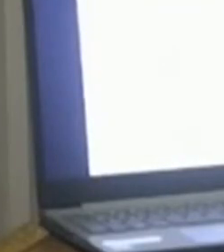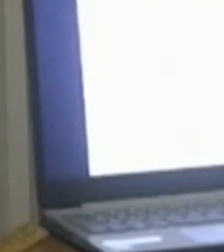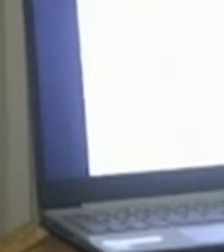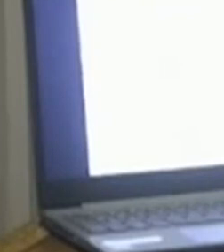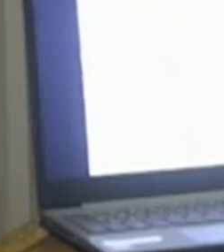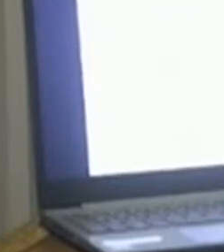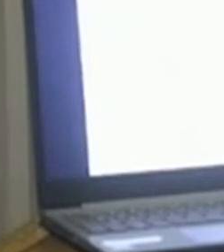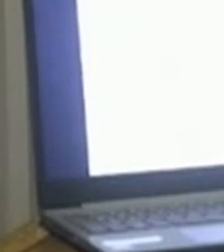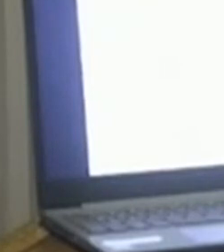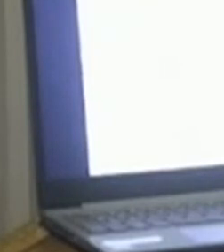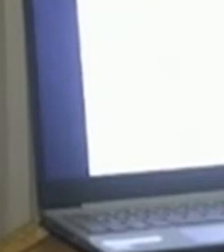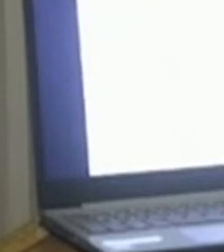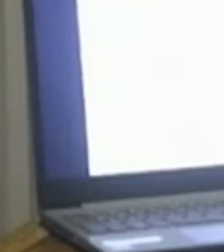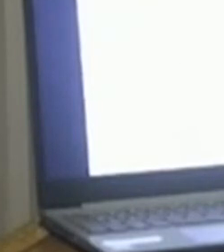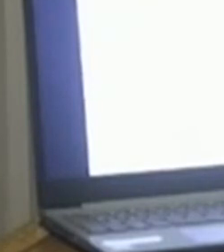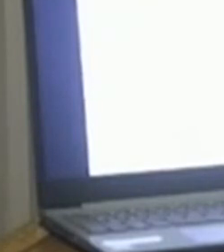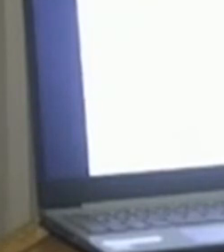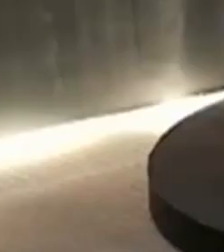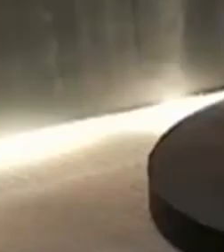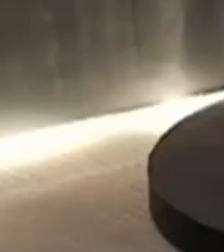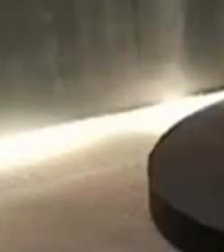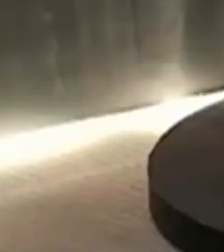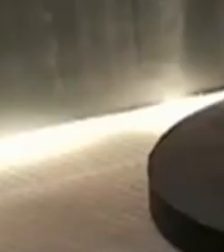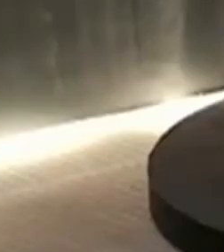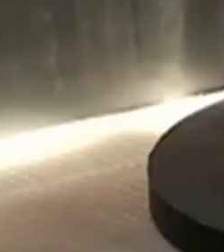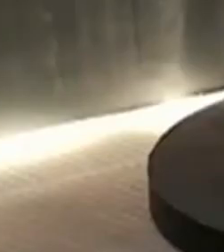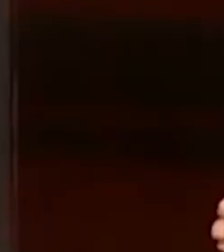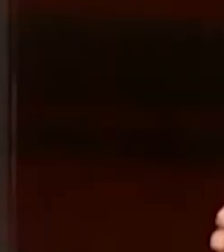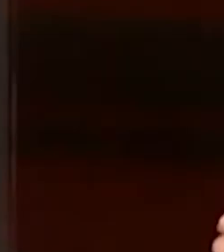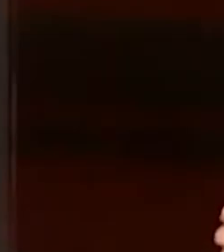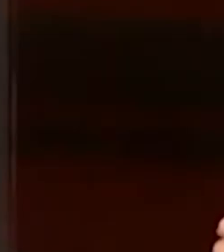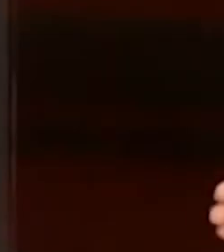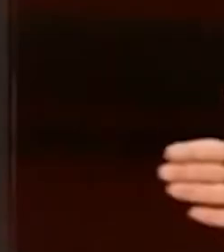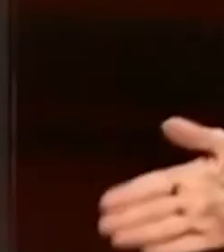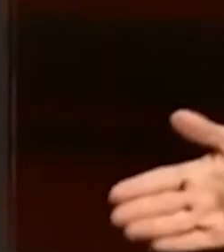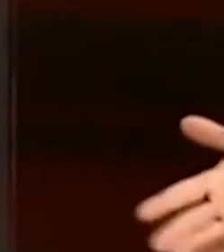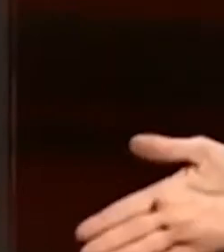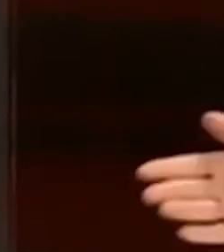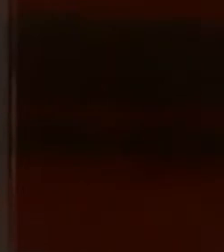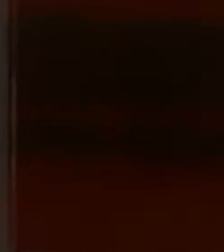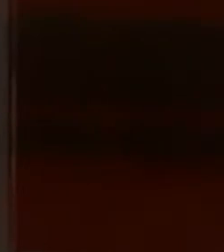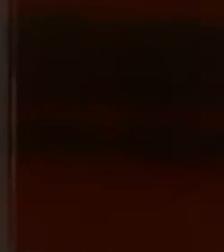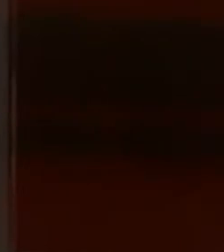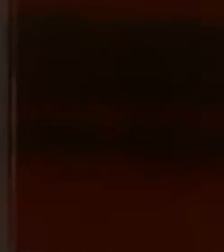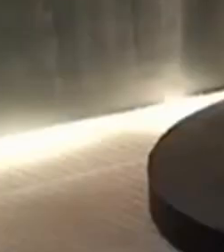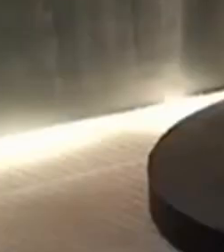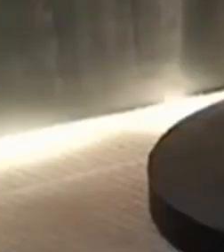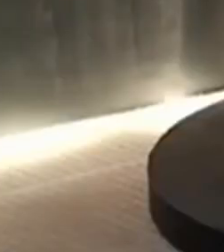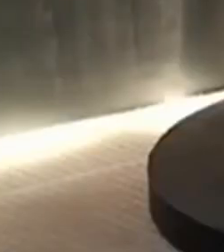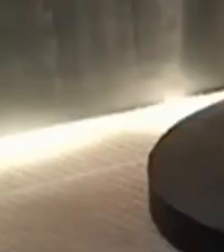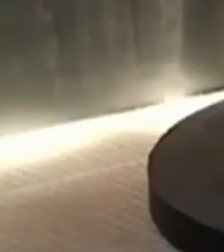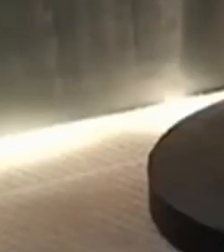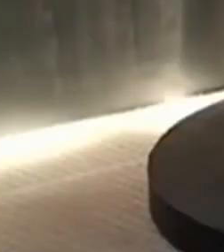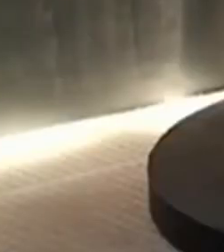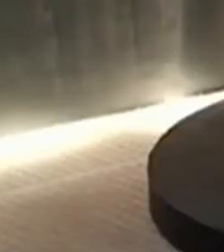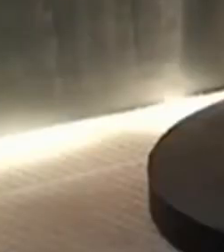vamos entrar em junho já praticamente sem epidemia no Brasil. O novo coronavírus não pode sofrer mutação e recontaminar a mesma pessoa? Não, isso não existe em epidemia. Num